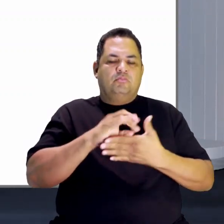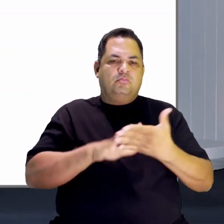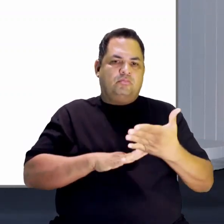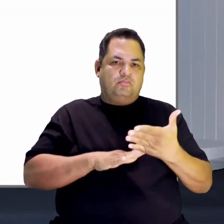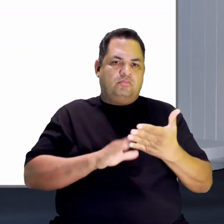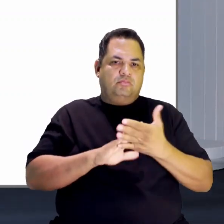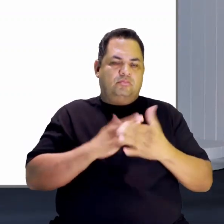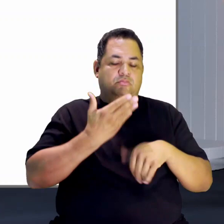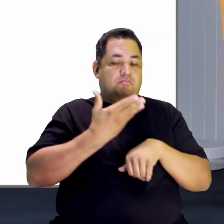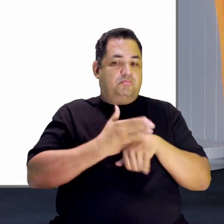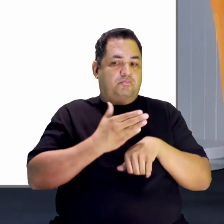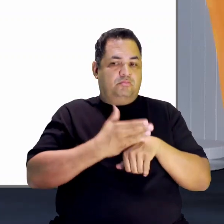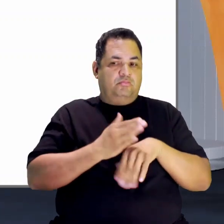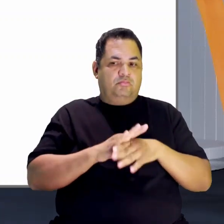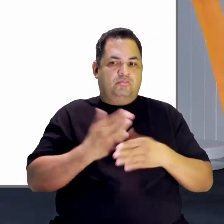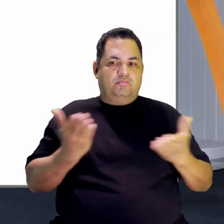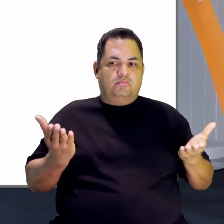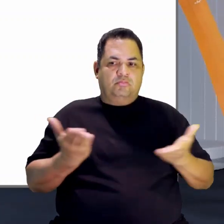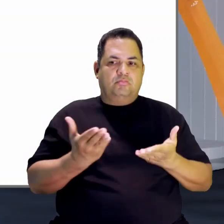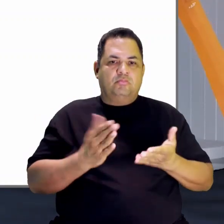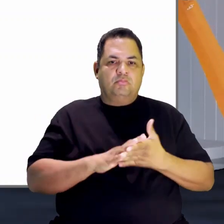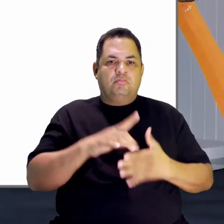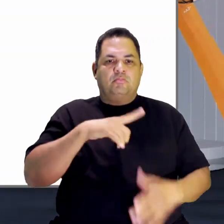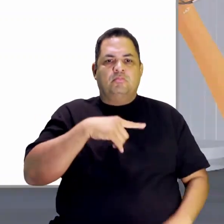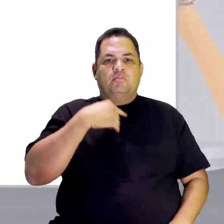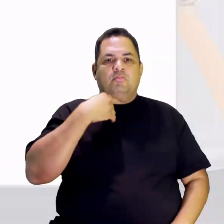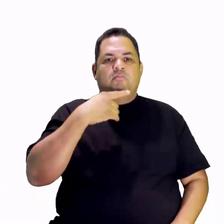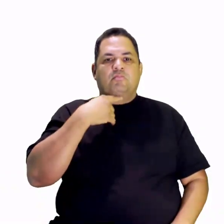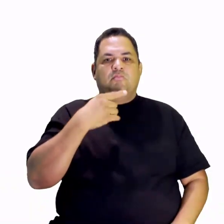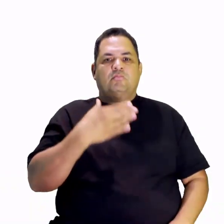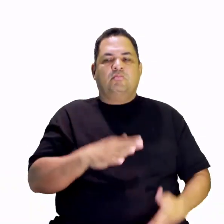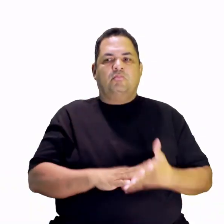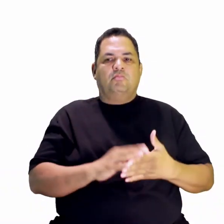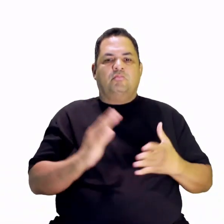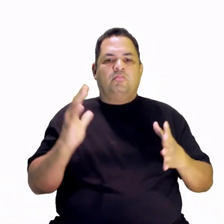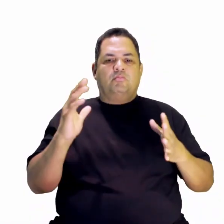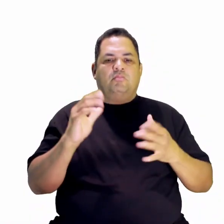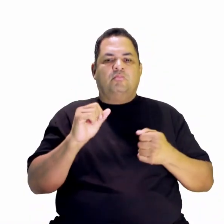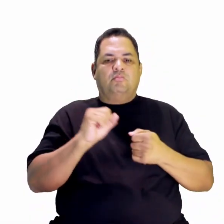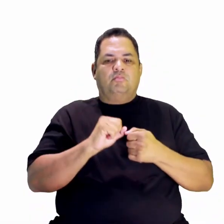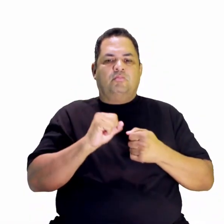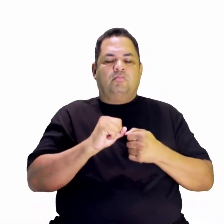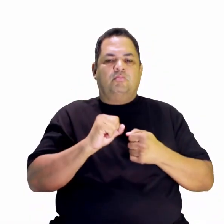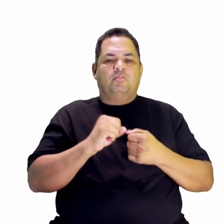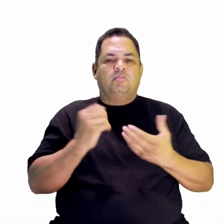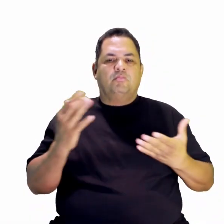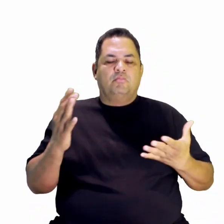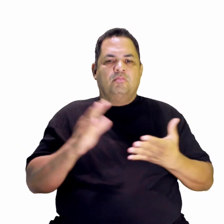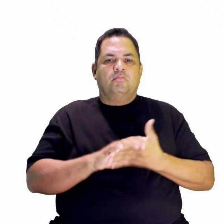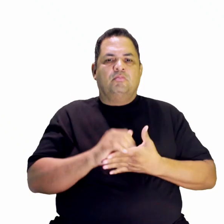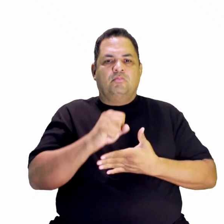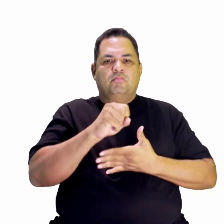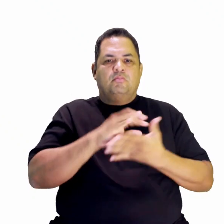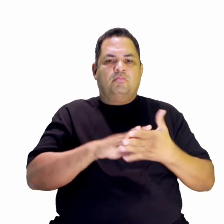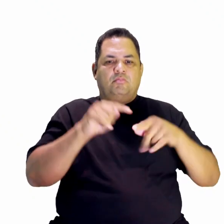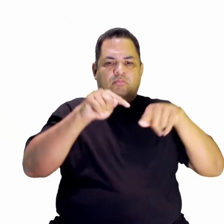né, praticaram. Vamos ver agora se tem alguma dúvida, vamos lá? Resolvendo as atividades de sala,